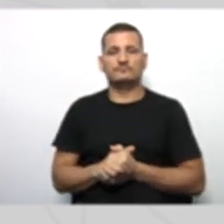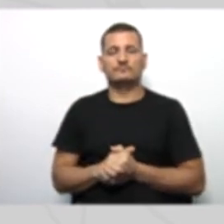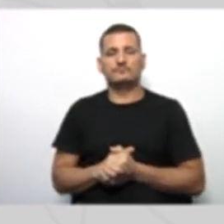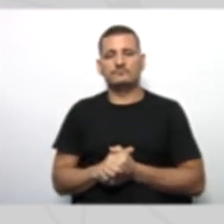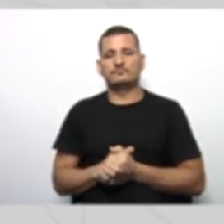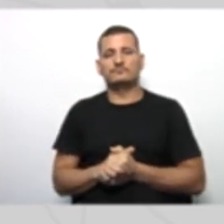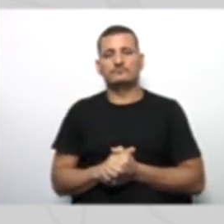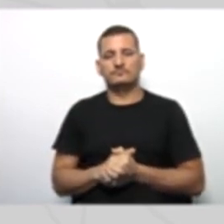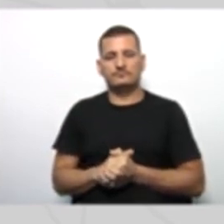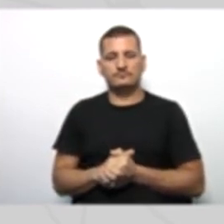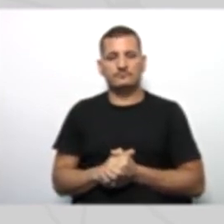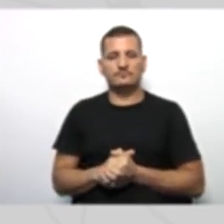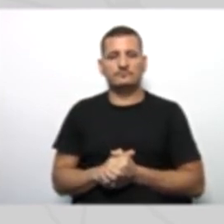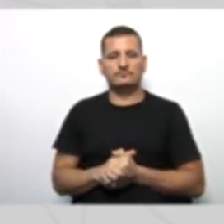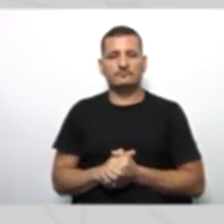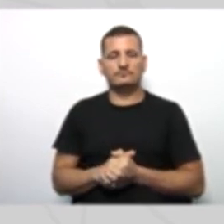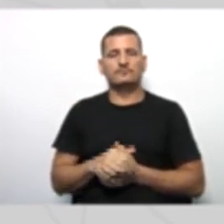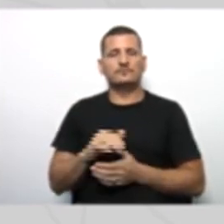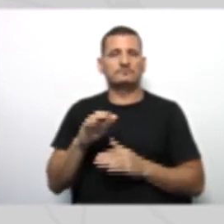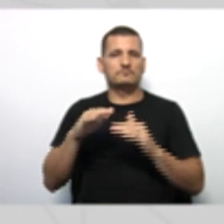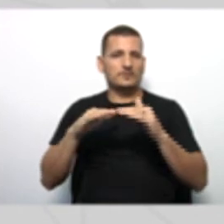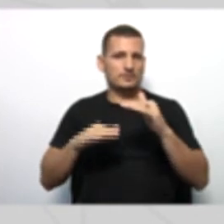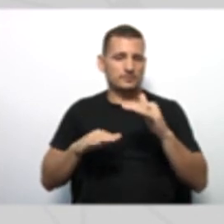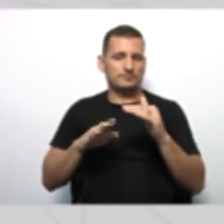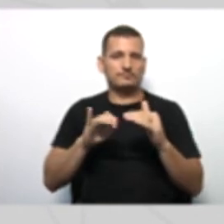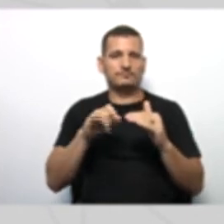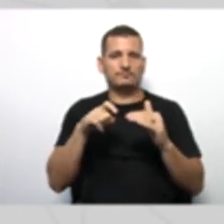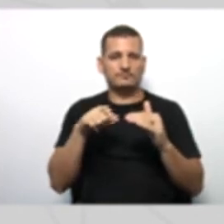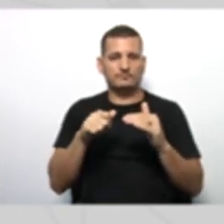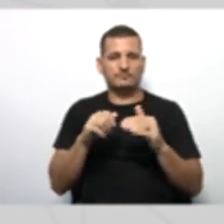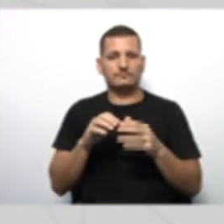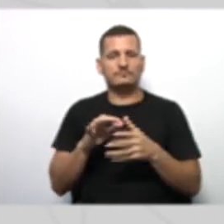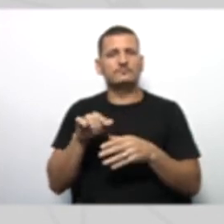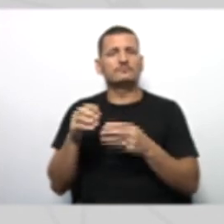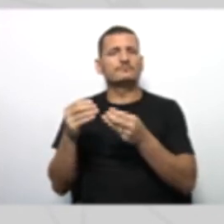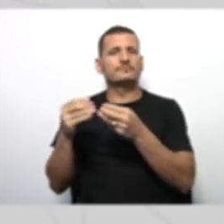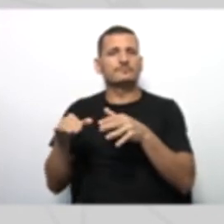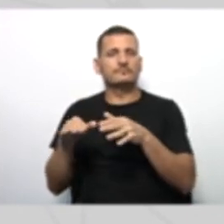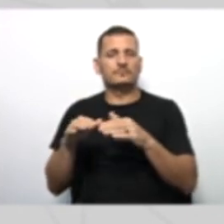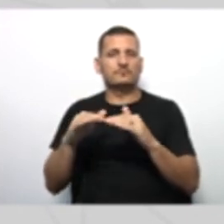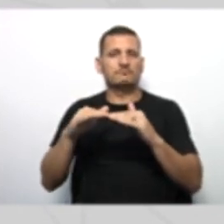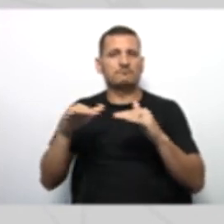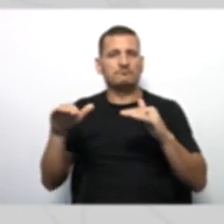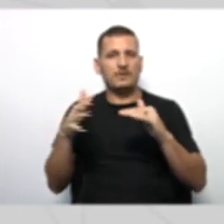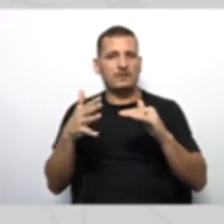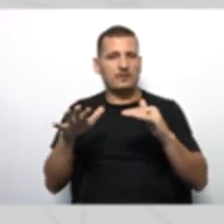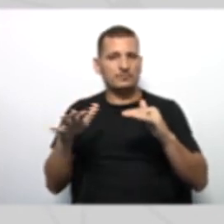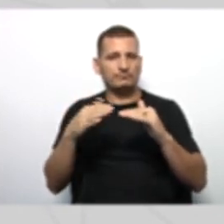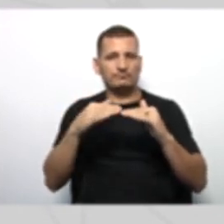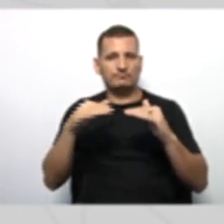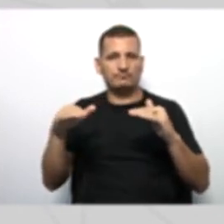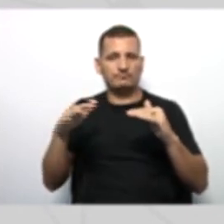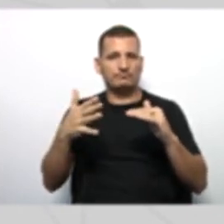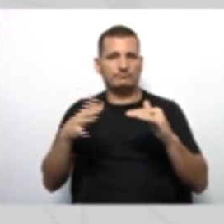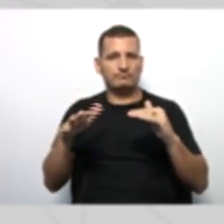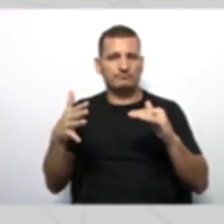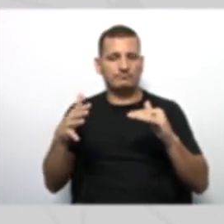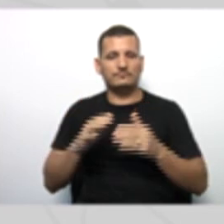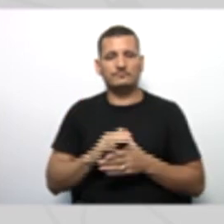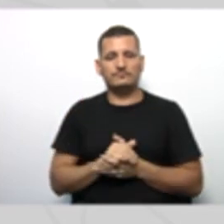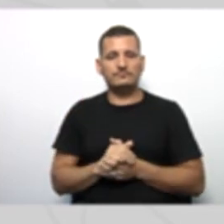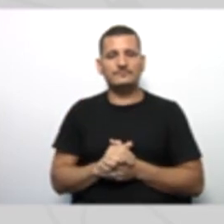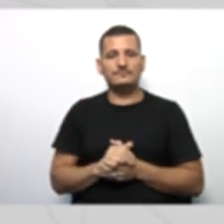os produtos disponíveis aqui na cidade. A causa, posso ter que negociar com